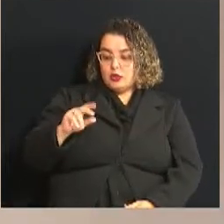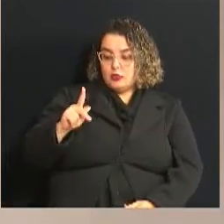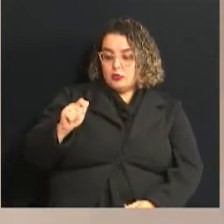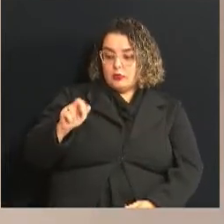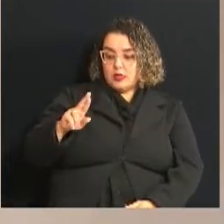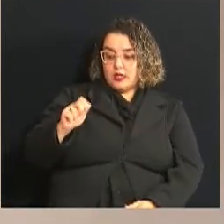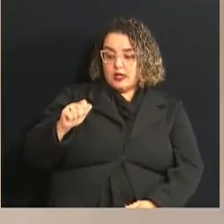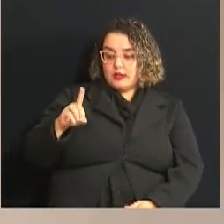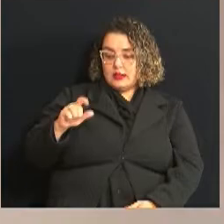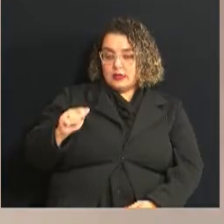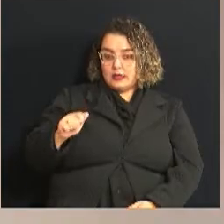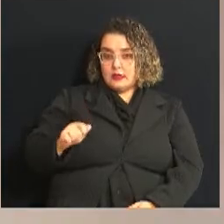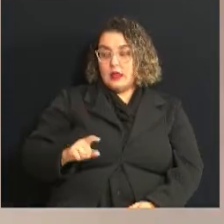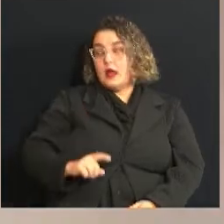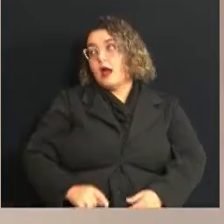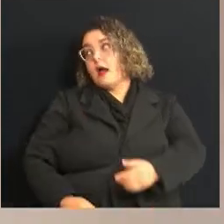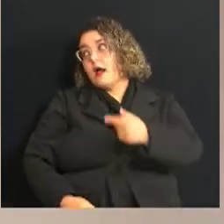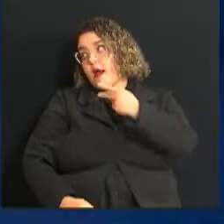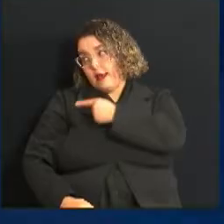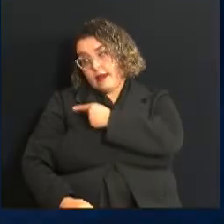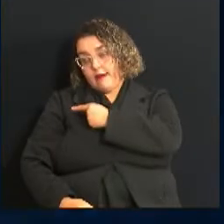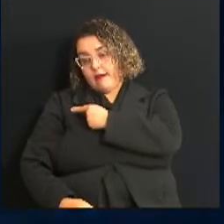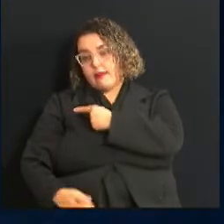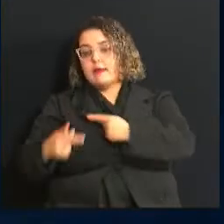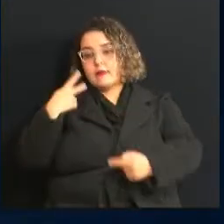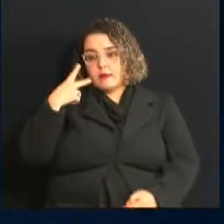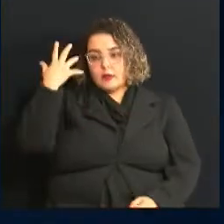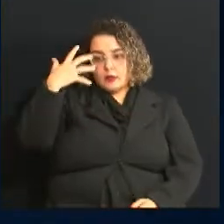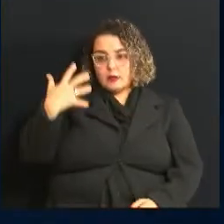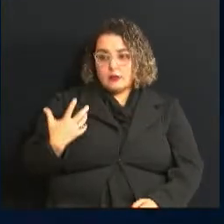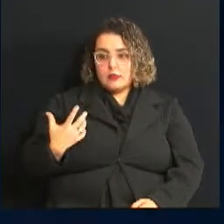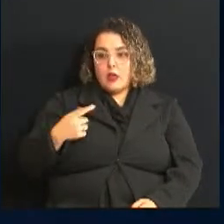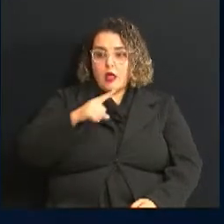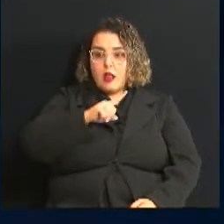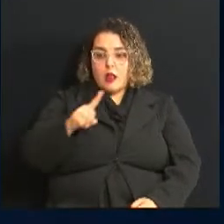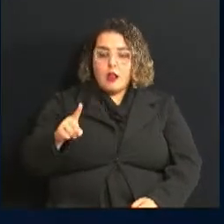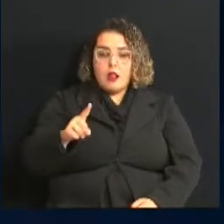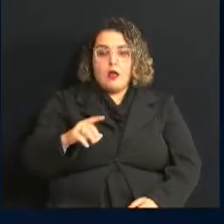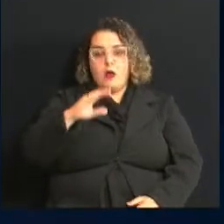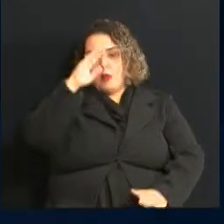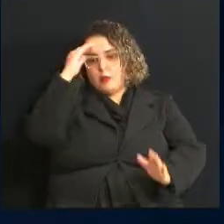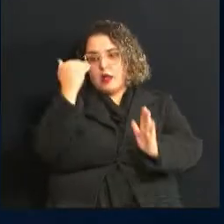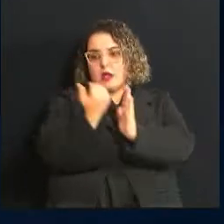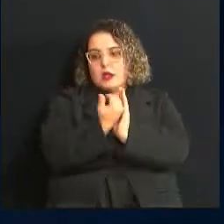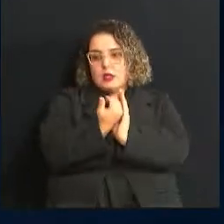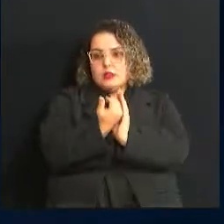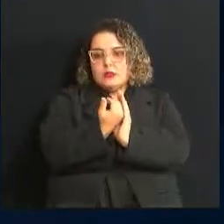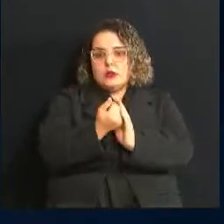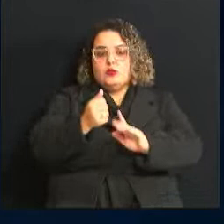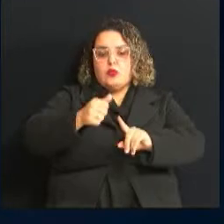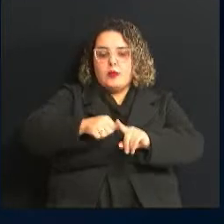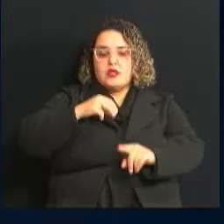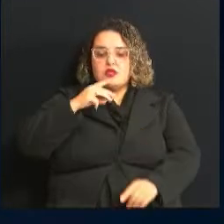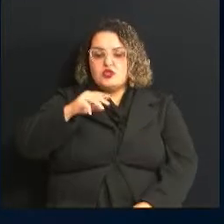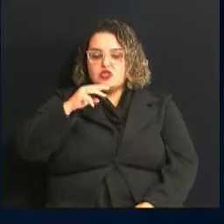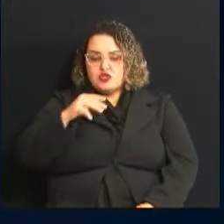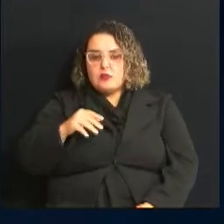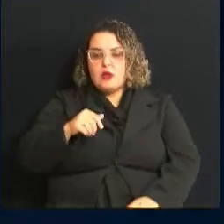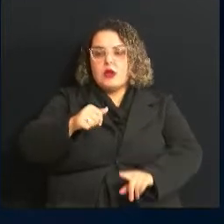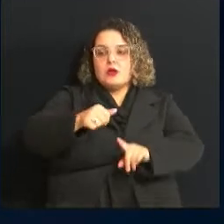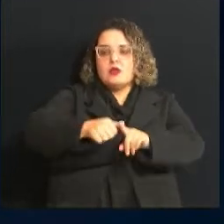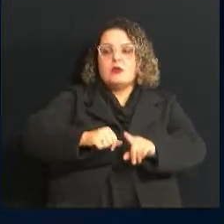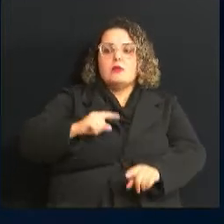infringiu o Código de Ética da Câmara Municipal por distribuir entre os meses de março e maio cartilhas